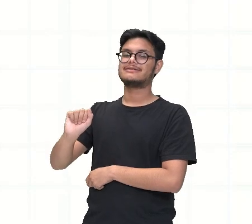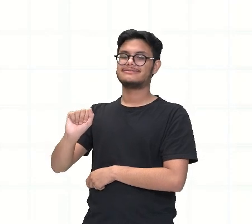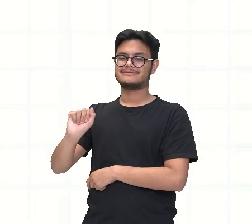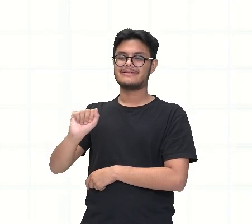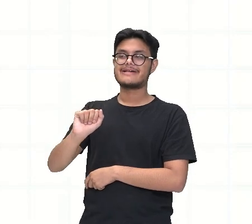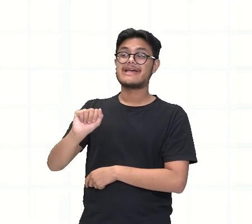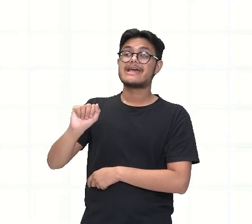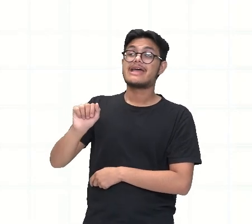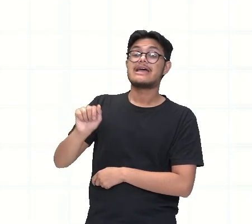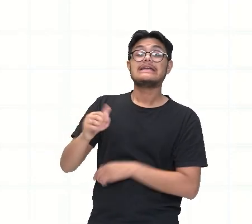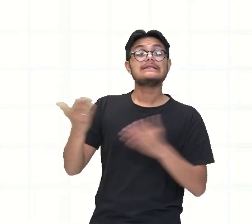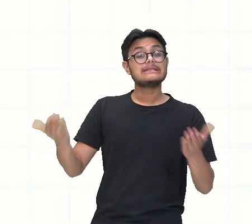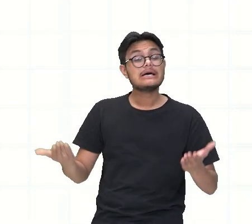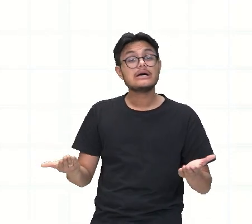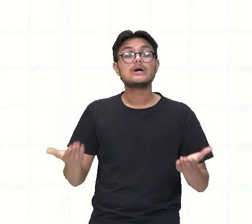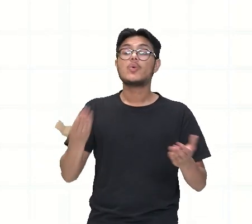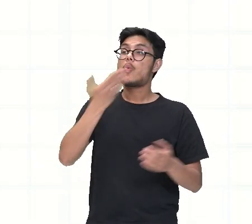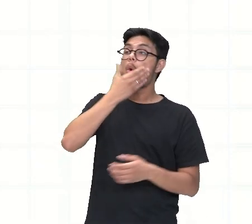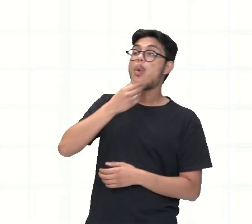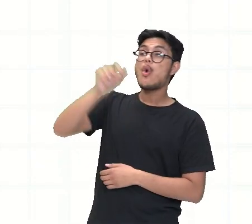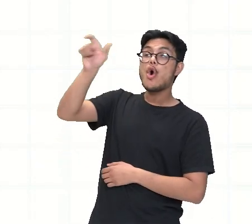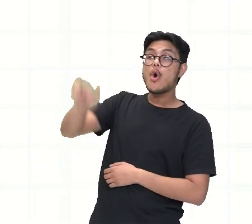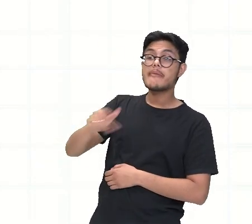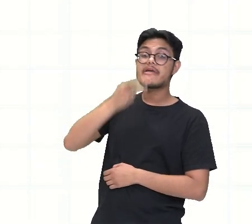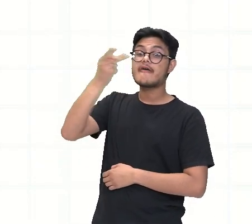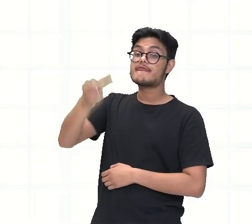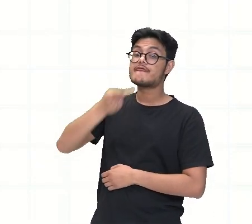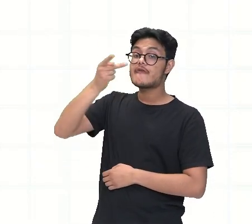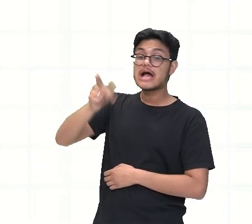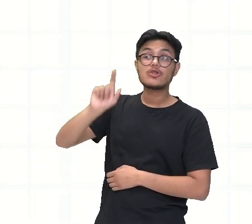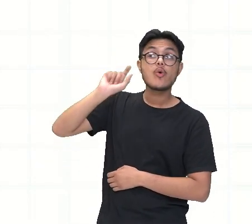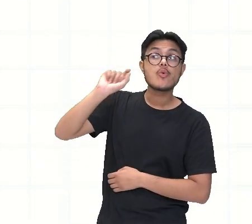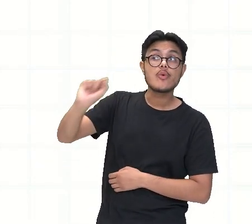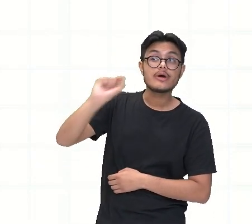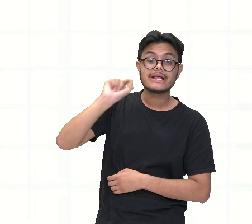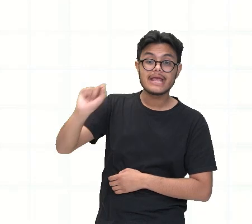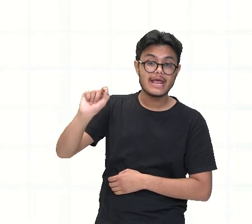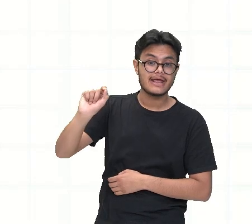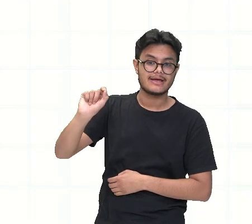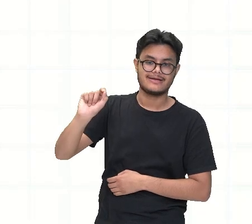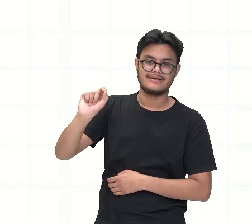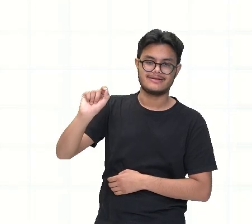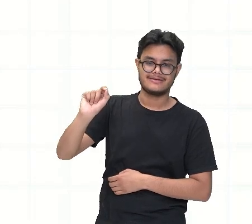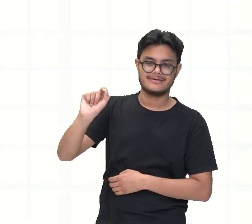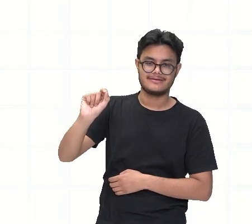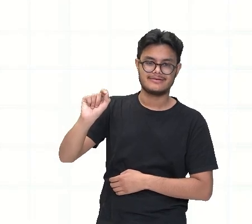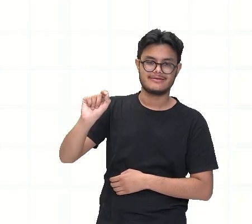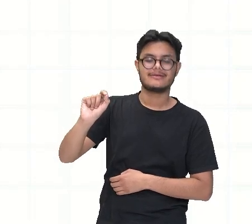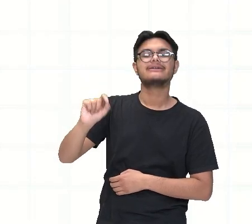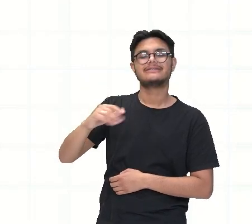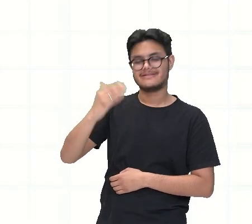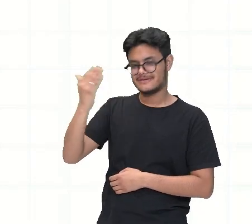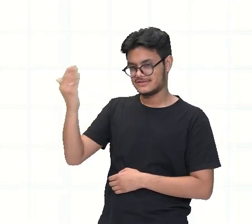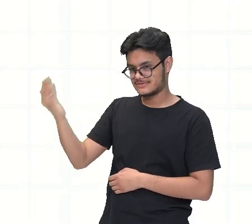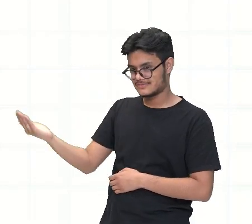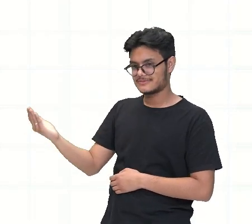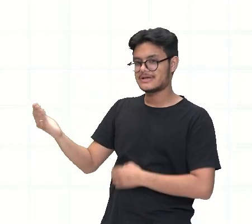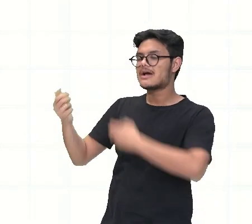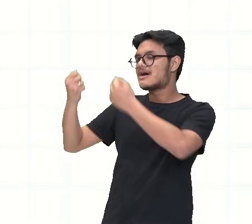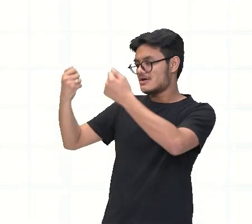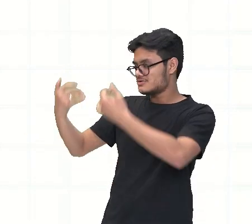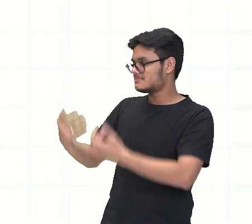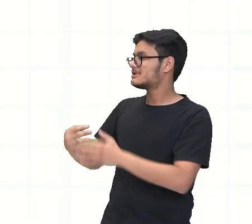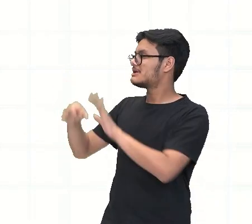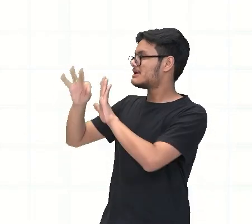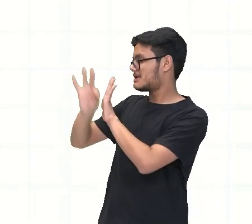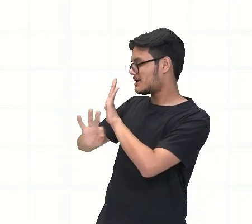ainda vai enunciar. O pesquisador concluiu isto. Os artefatos trançados têm